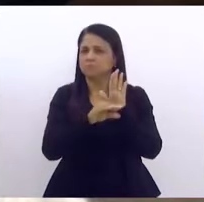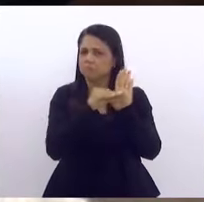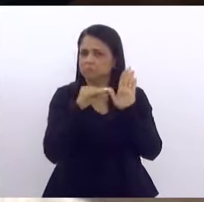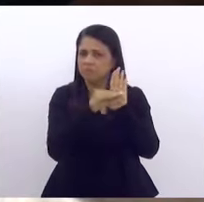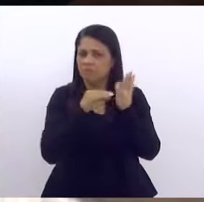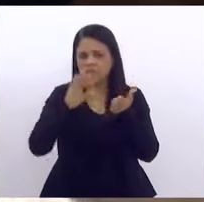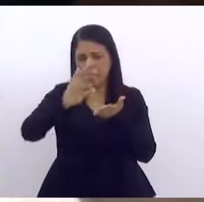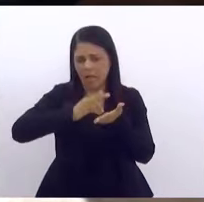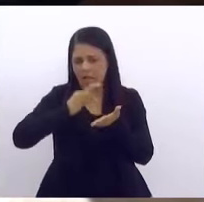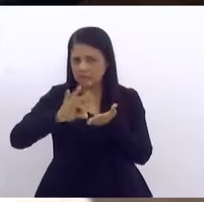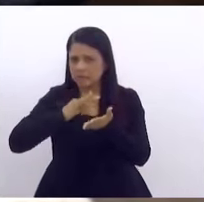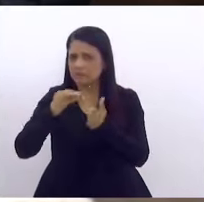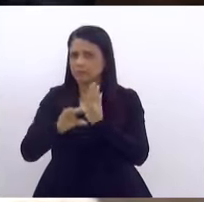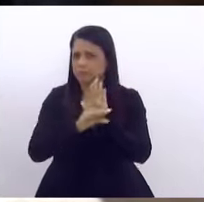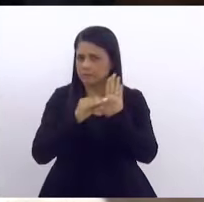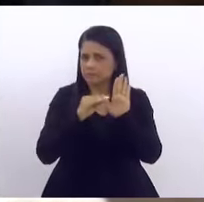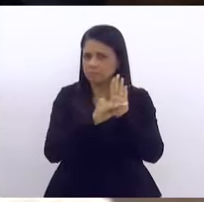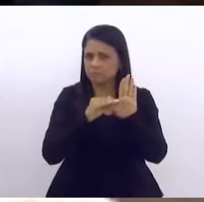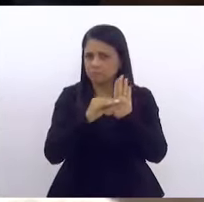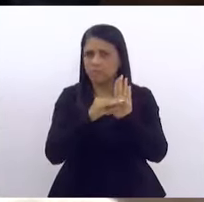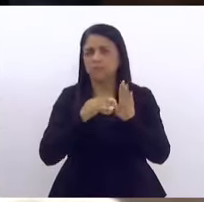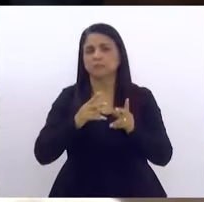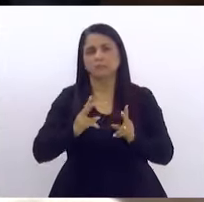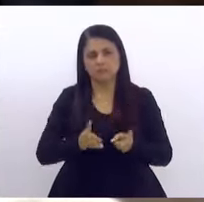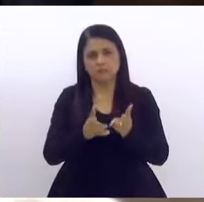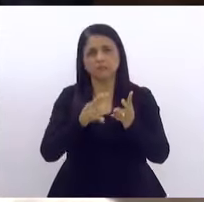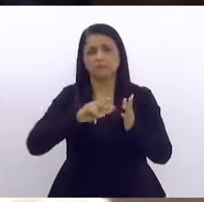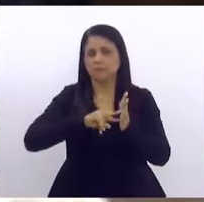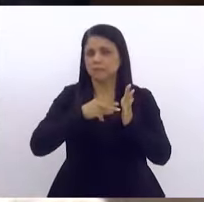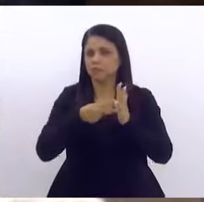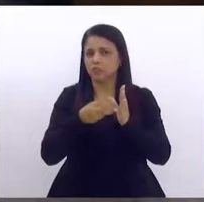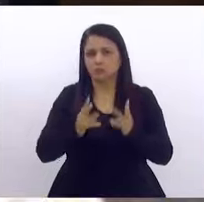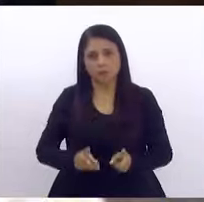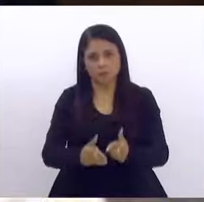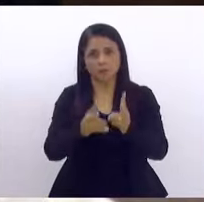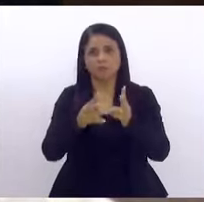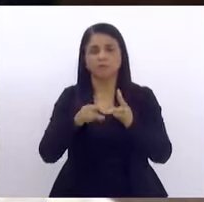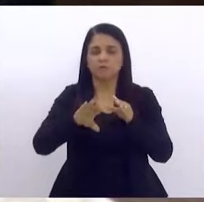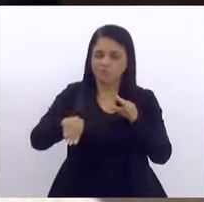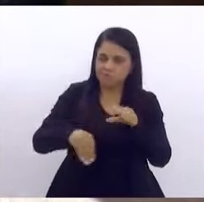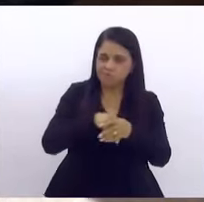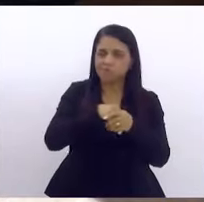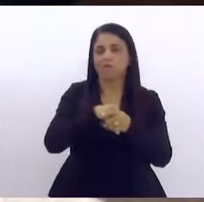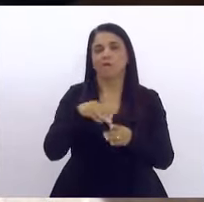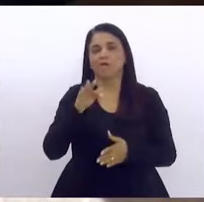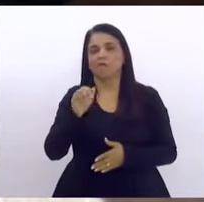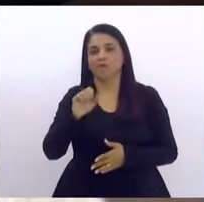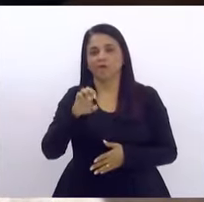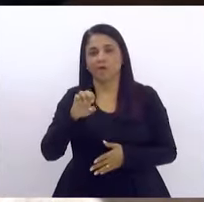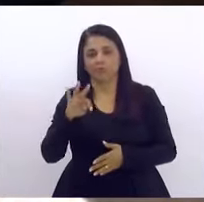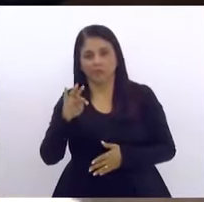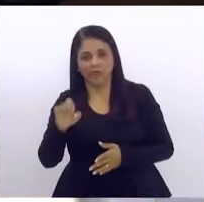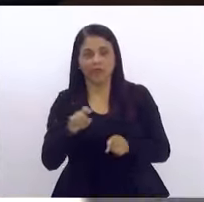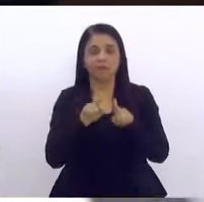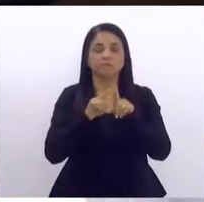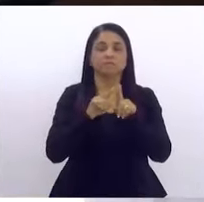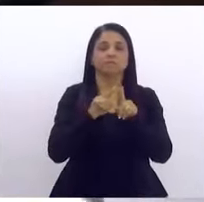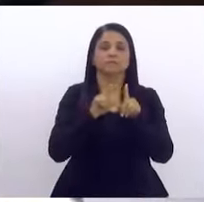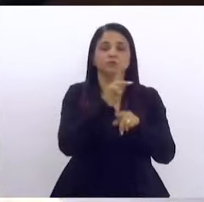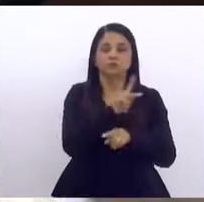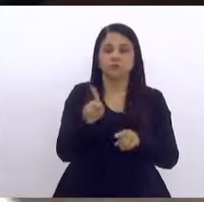assinamos várias outras emendas, todas no mesmo sentido, incluir a FAETEC, incluir os temporários,